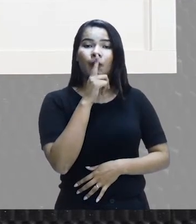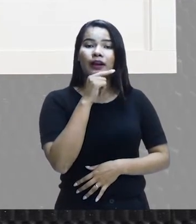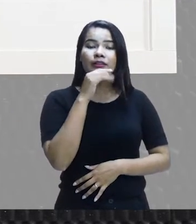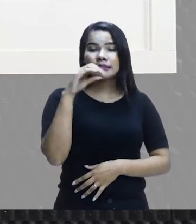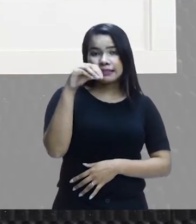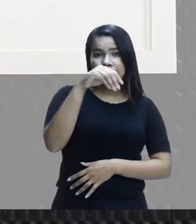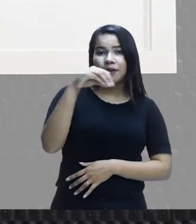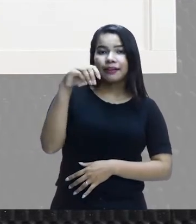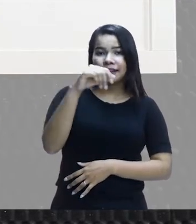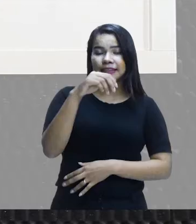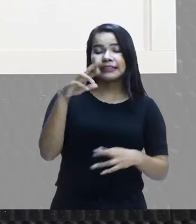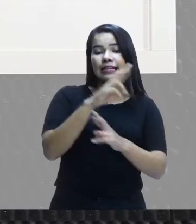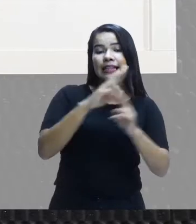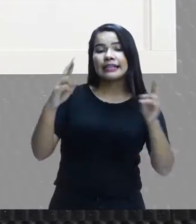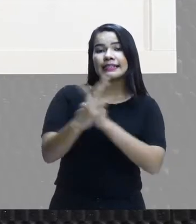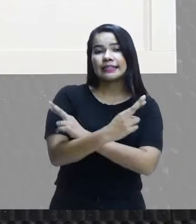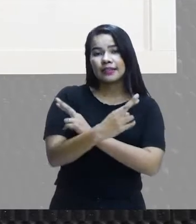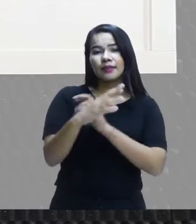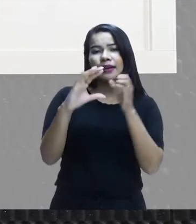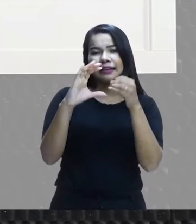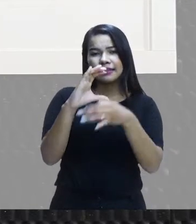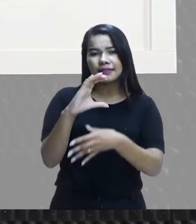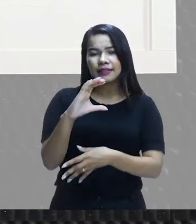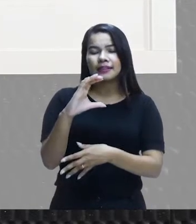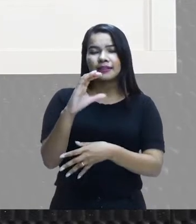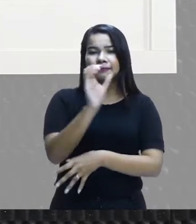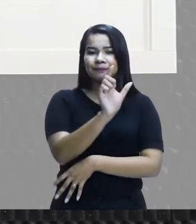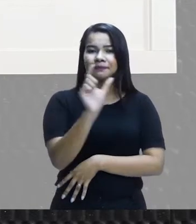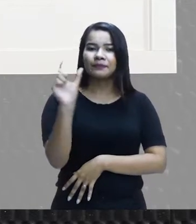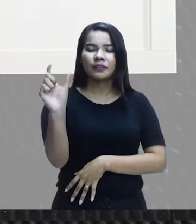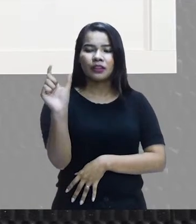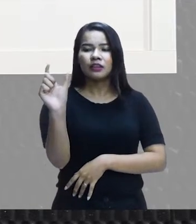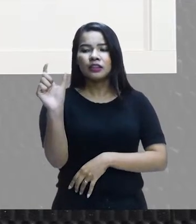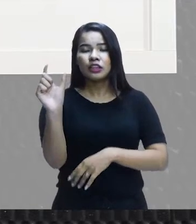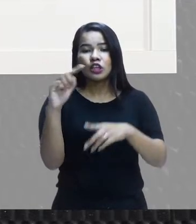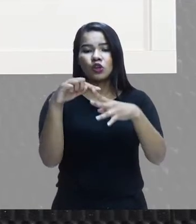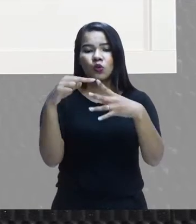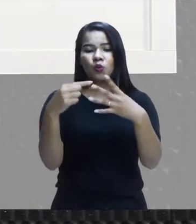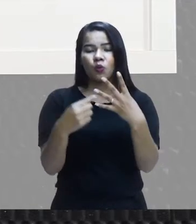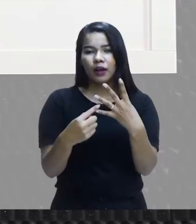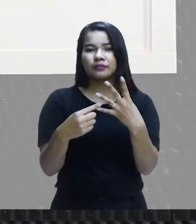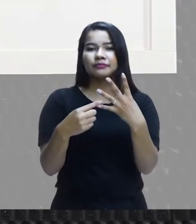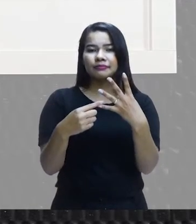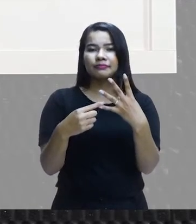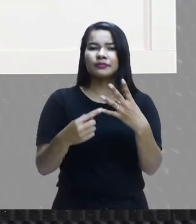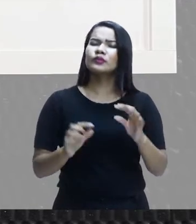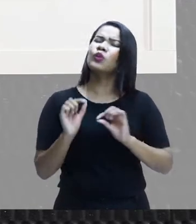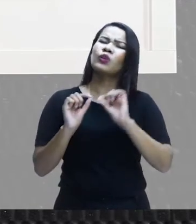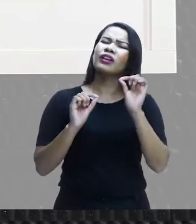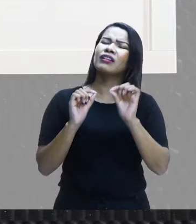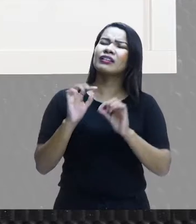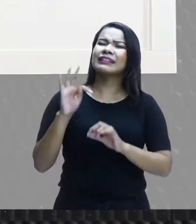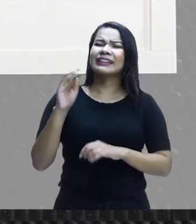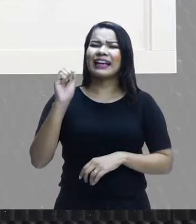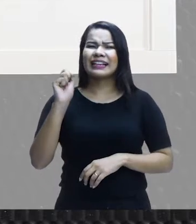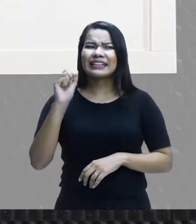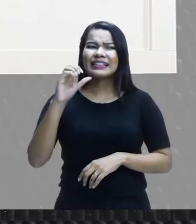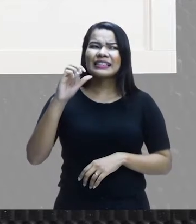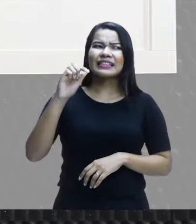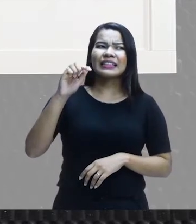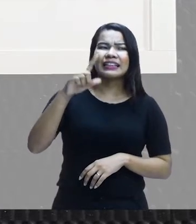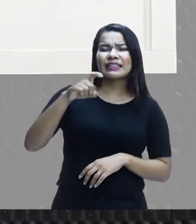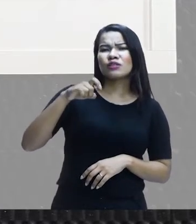relação à classificação, os protozoários, eles são classificados em 4 taxon. O que é isso, professor? Taxon